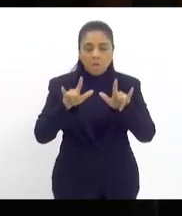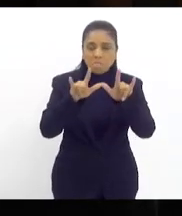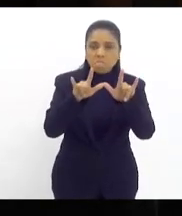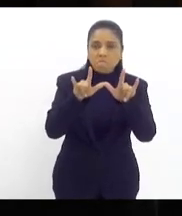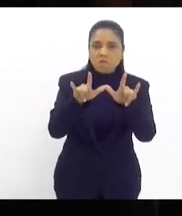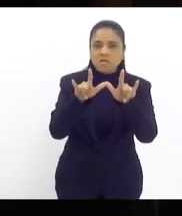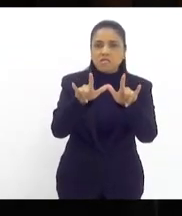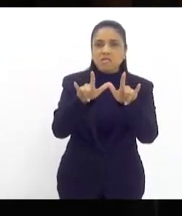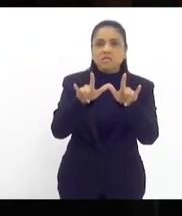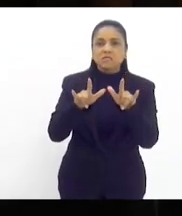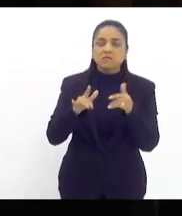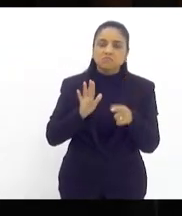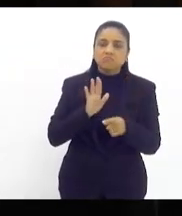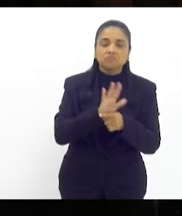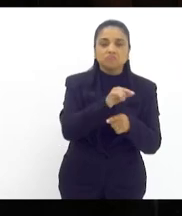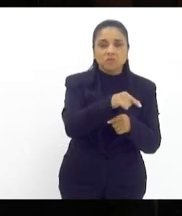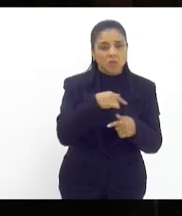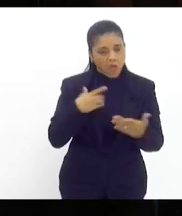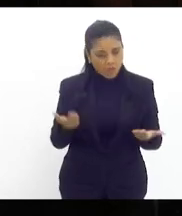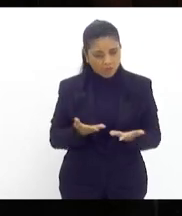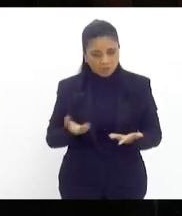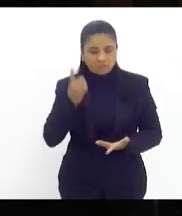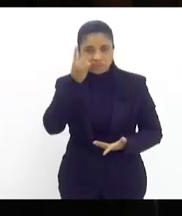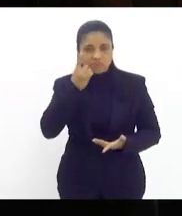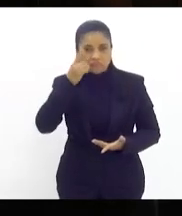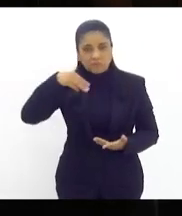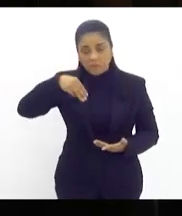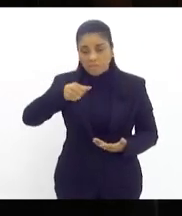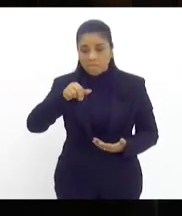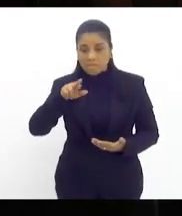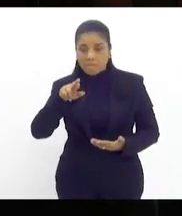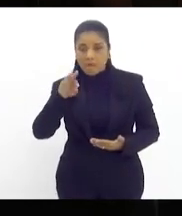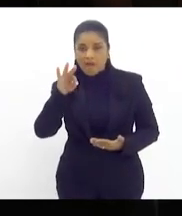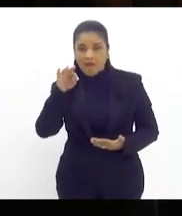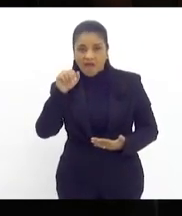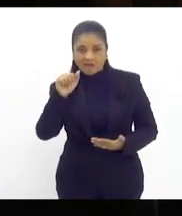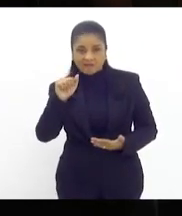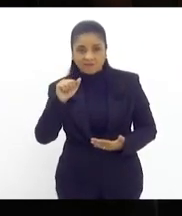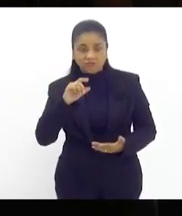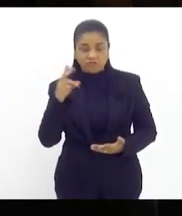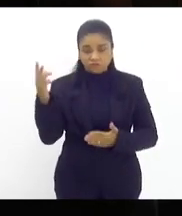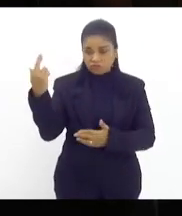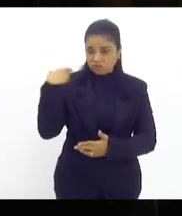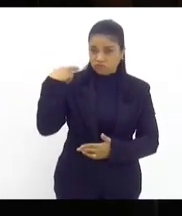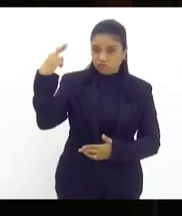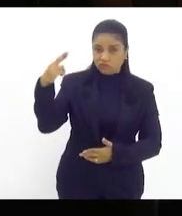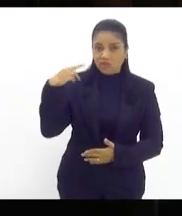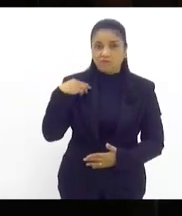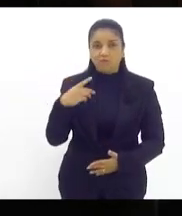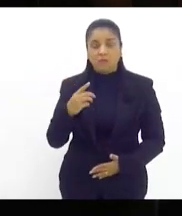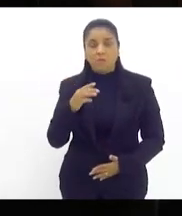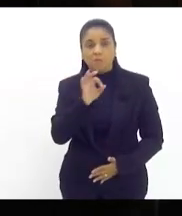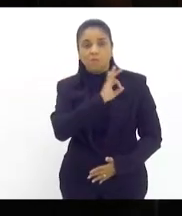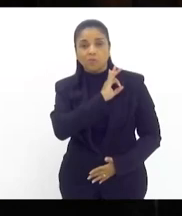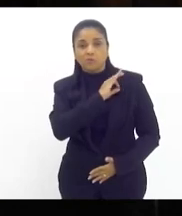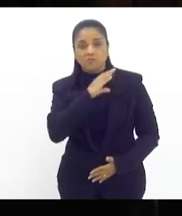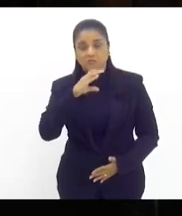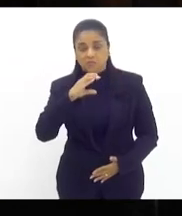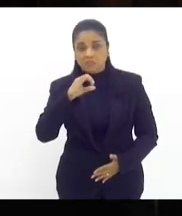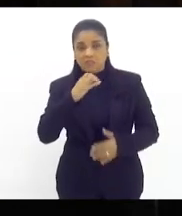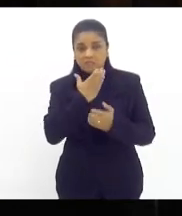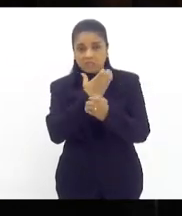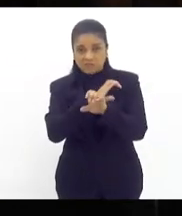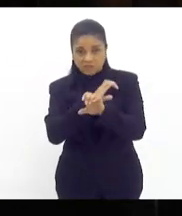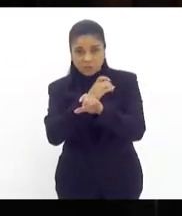ex-chefe de polícia civil uma carreira uma trajetória como policial que prendeu muito